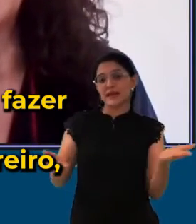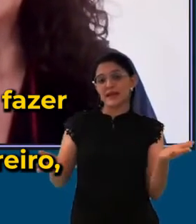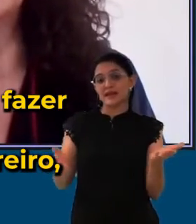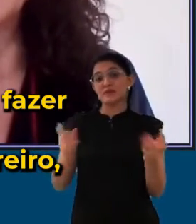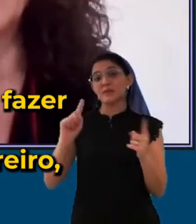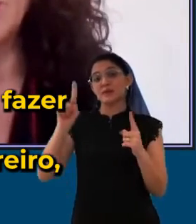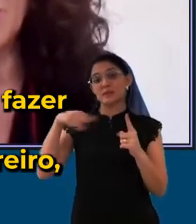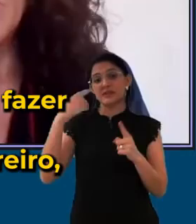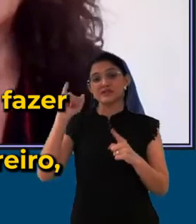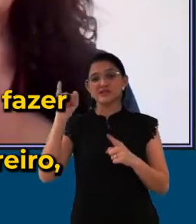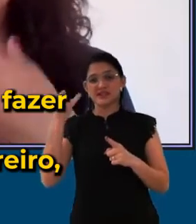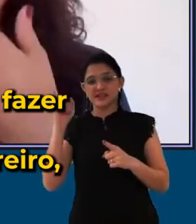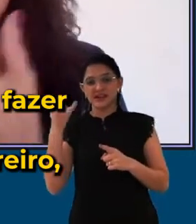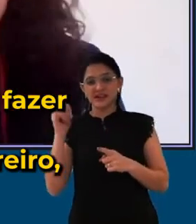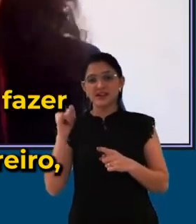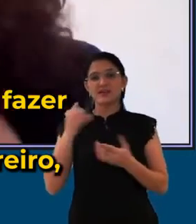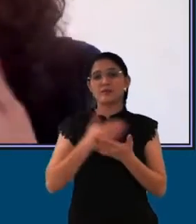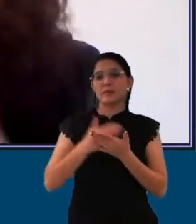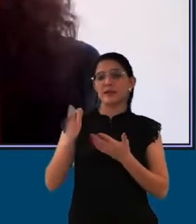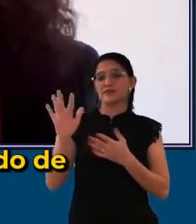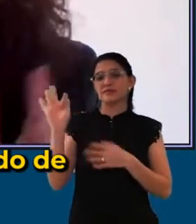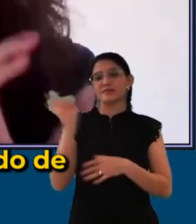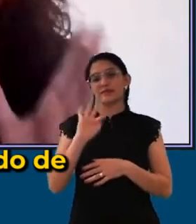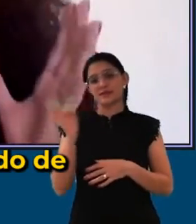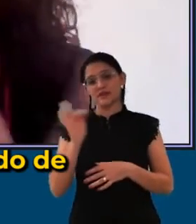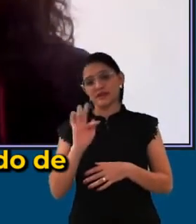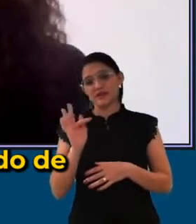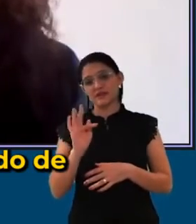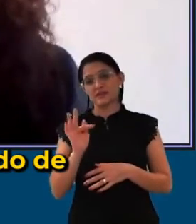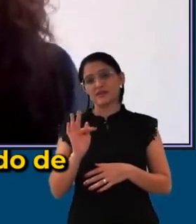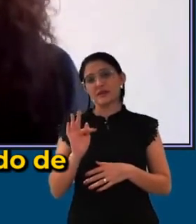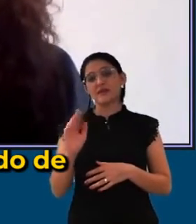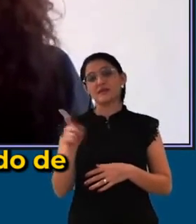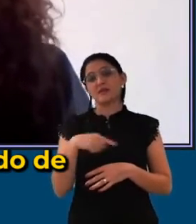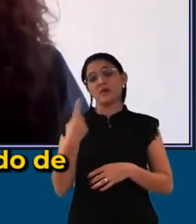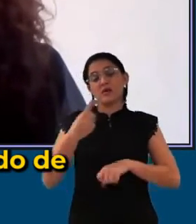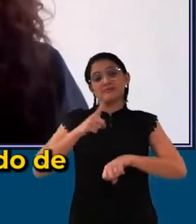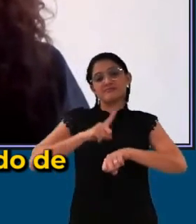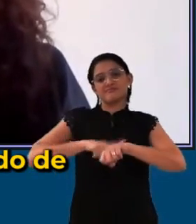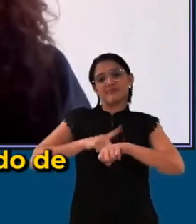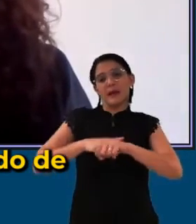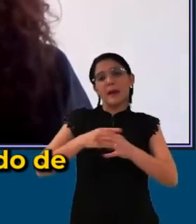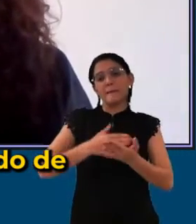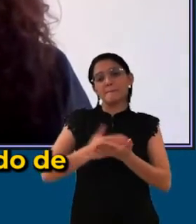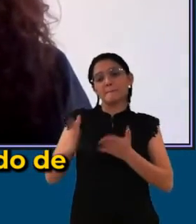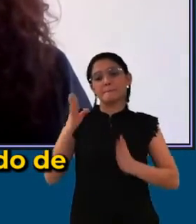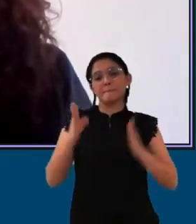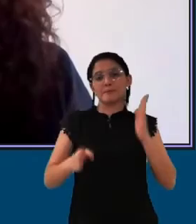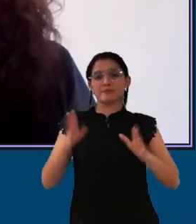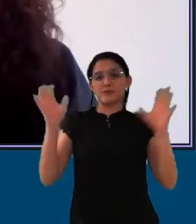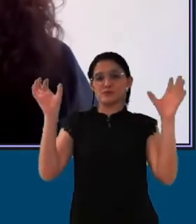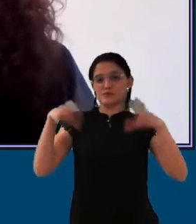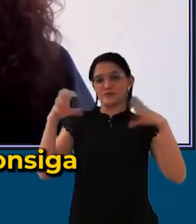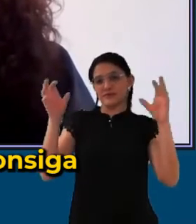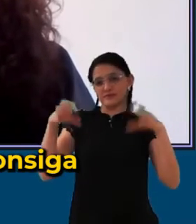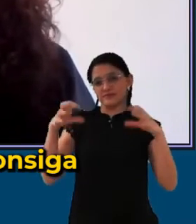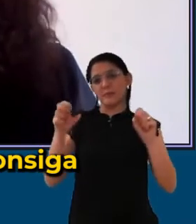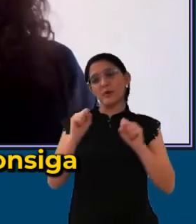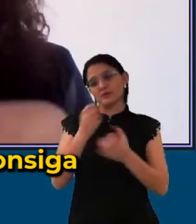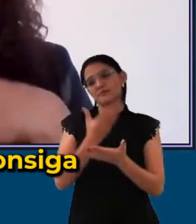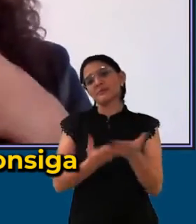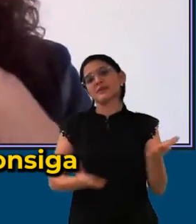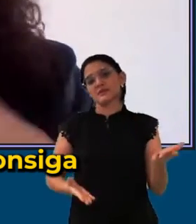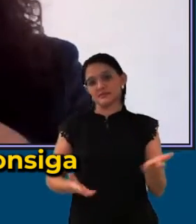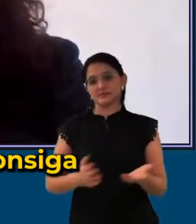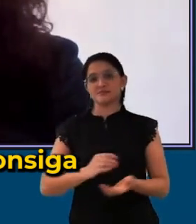depois em janeiro, para começar em fevereiro, enfim, a gente poderia perder esse primeiro período de estação chuvosa.